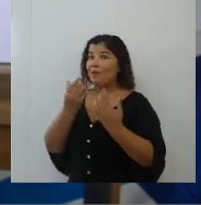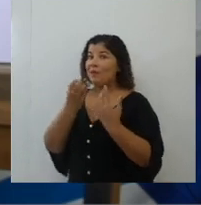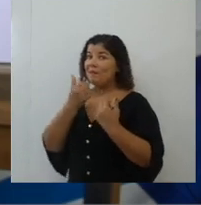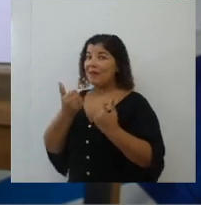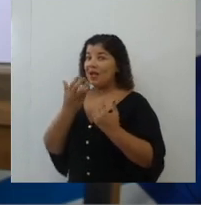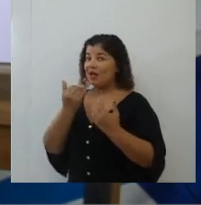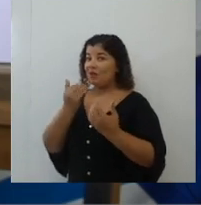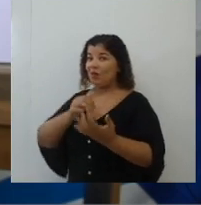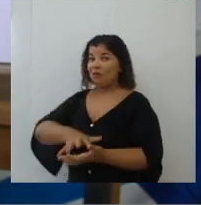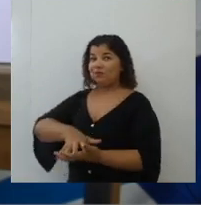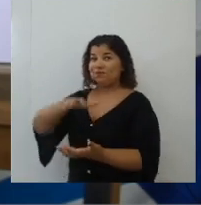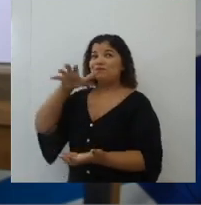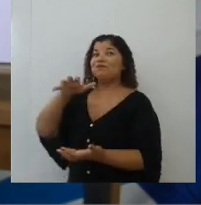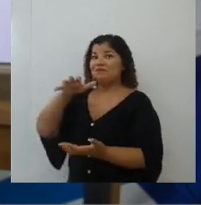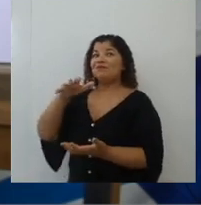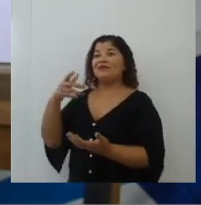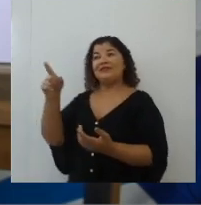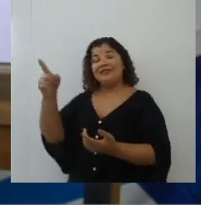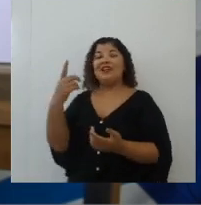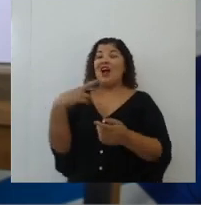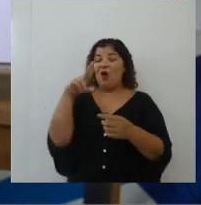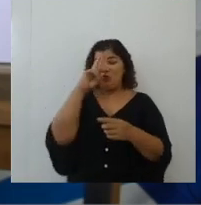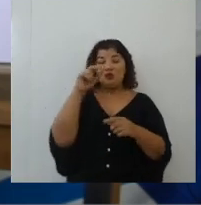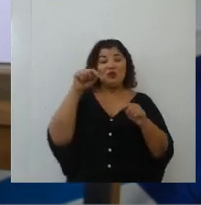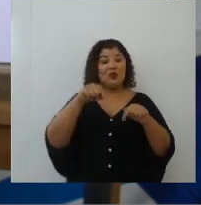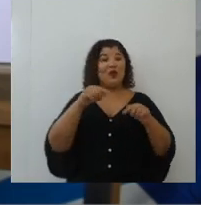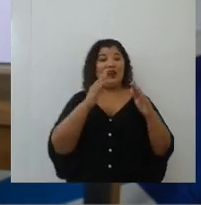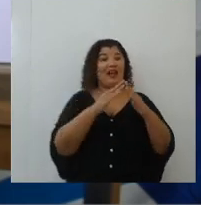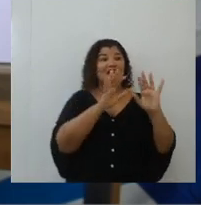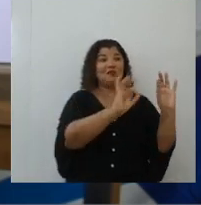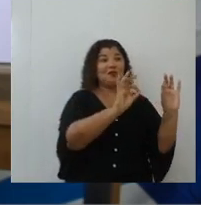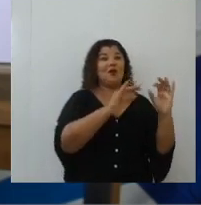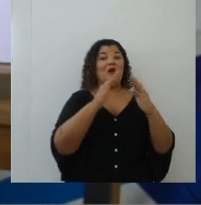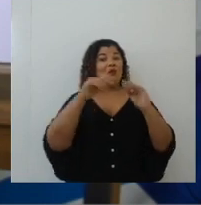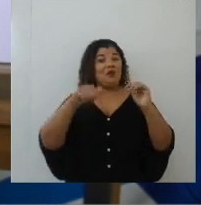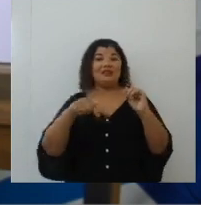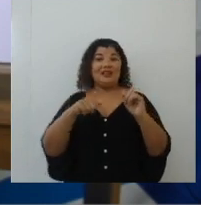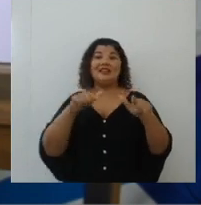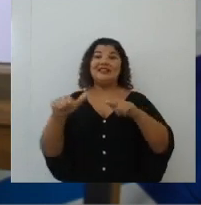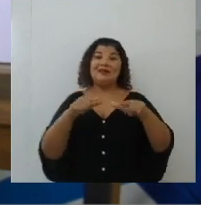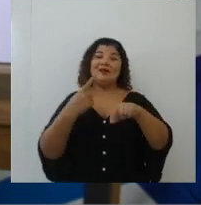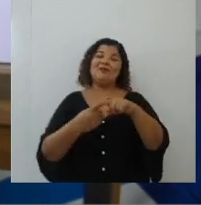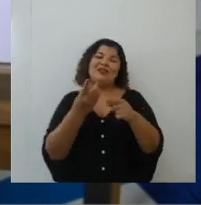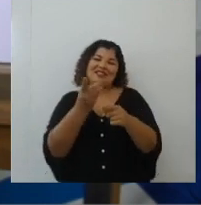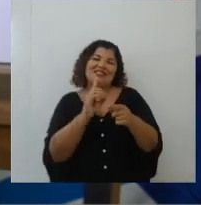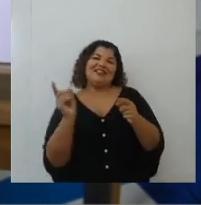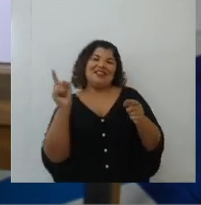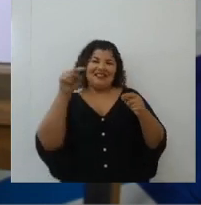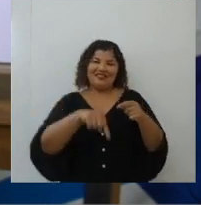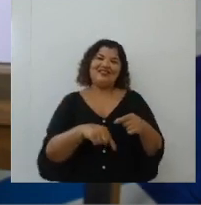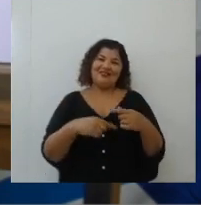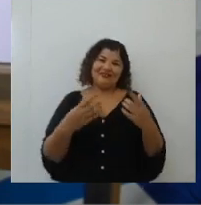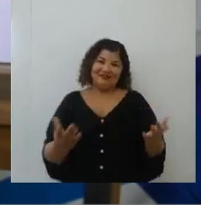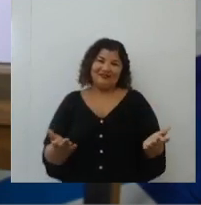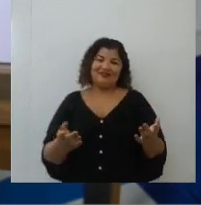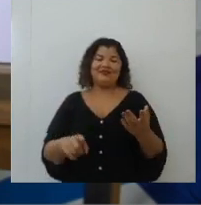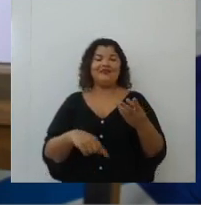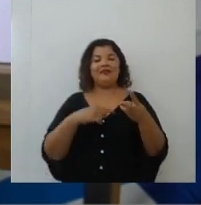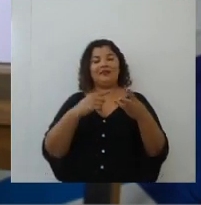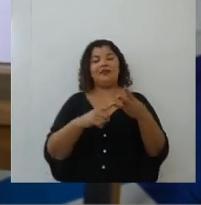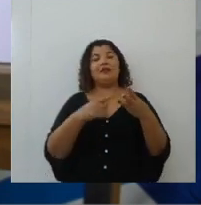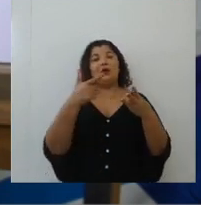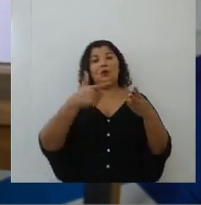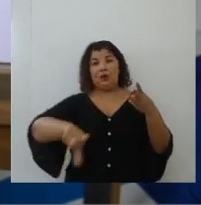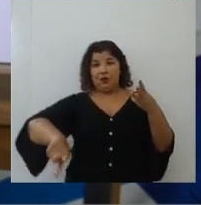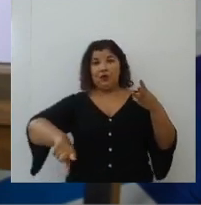mas almocei aqui no trabalho, porque eu tive que sair mais cedo, né? Mas almocei. Ok? Vamos lá. Outra figura de